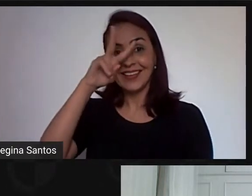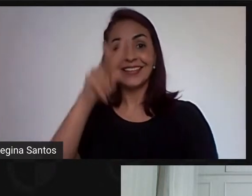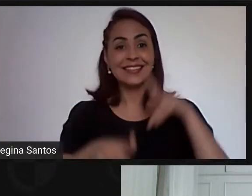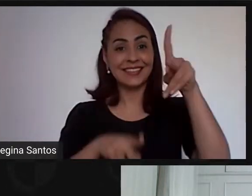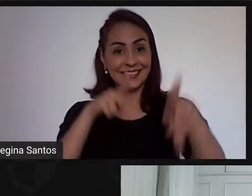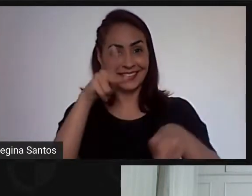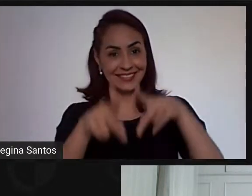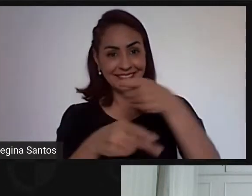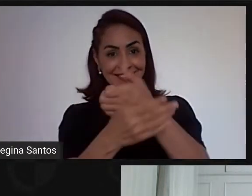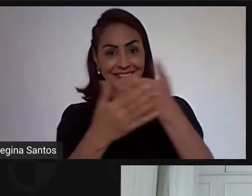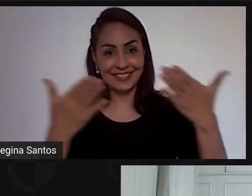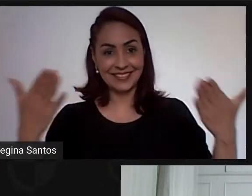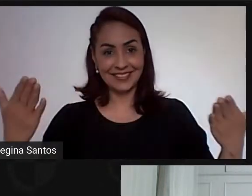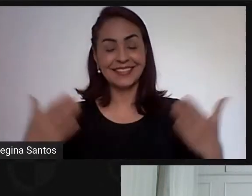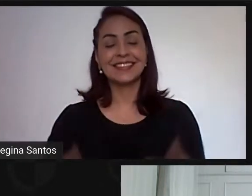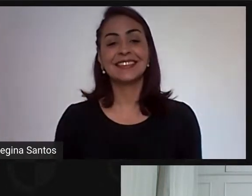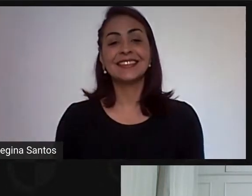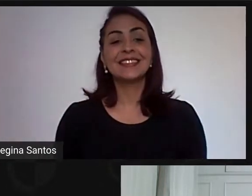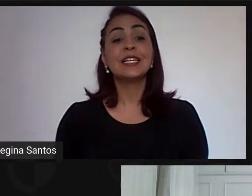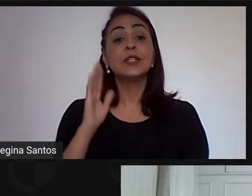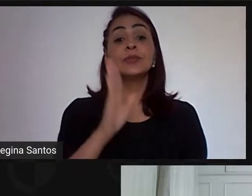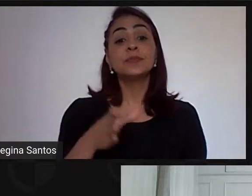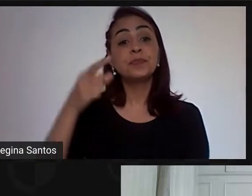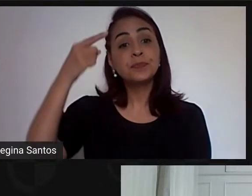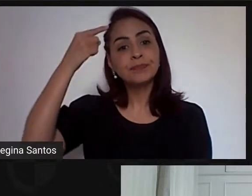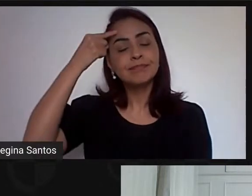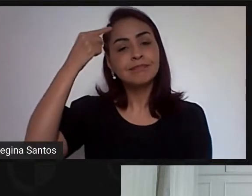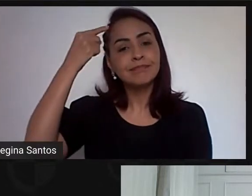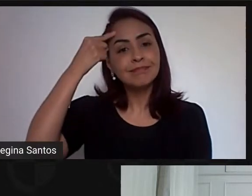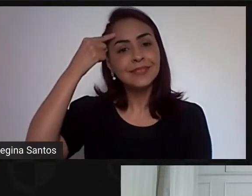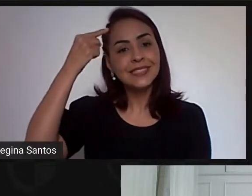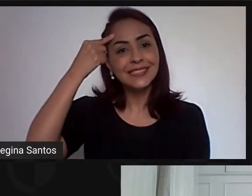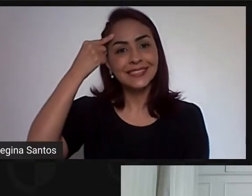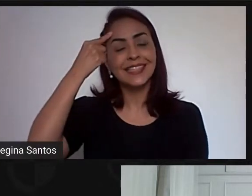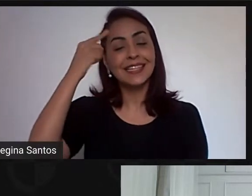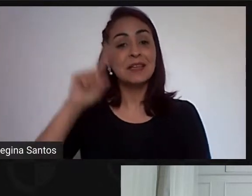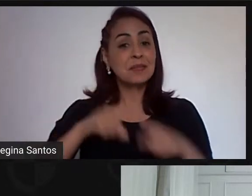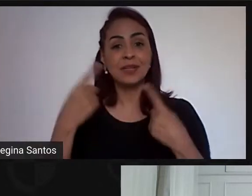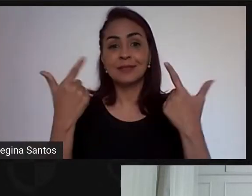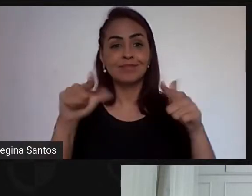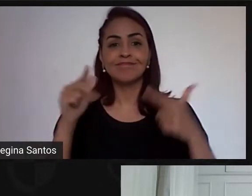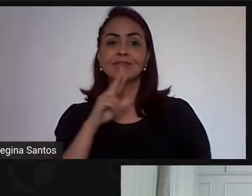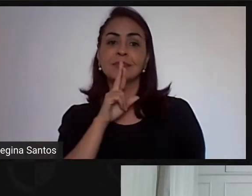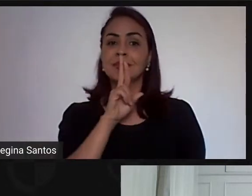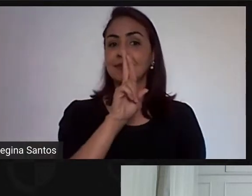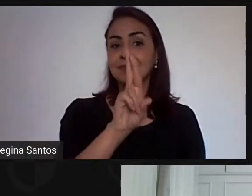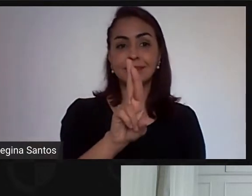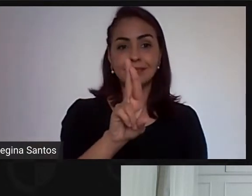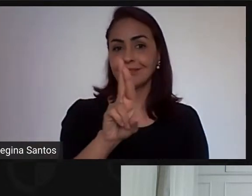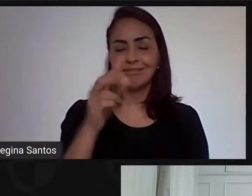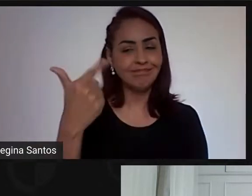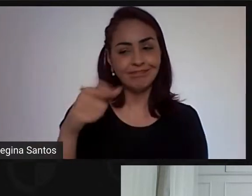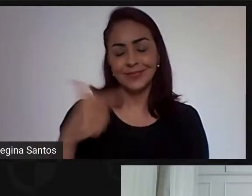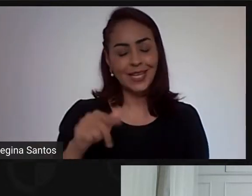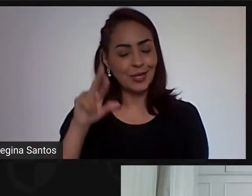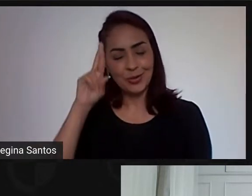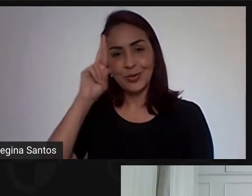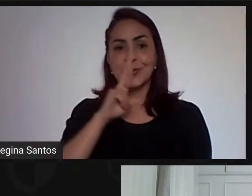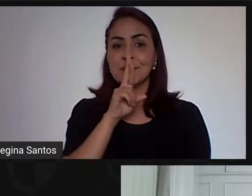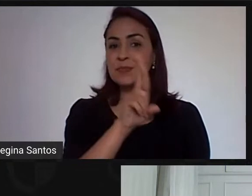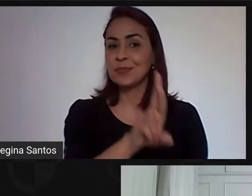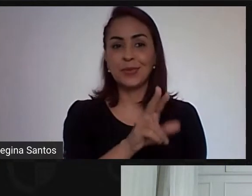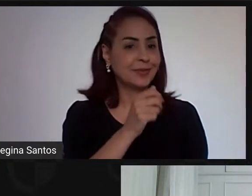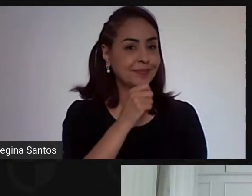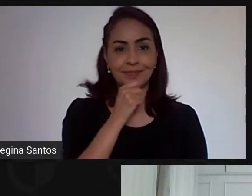Olha, eu já pensei nisso há muito tempo, não consigo ter respostas mais ou menos concretas. Mas eu